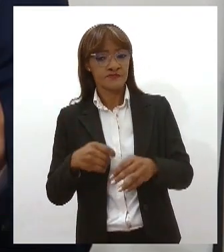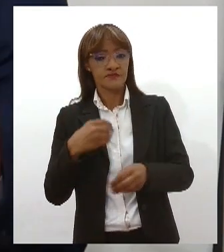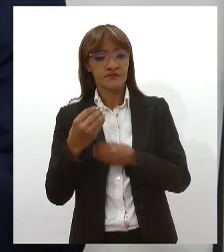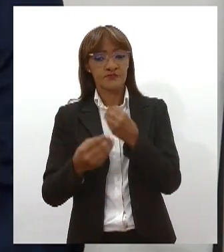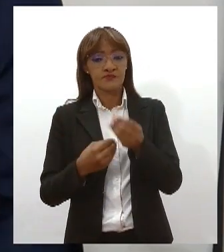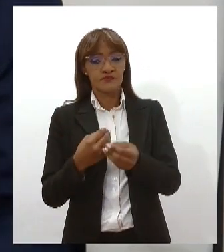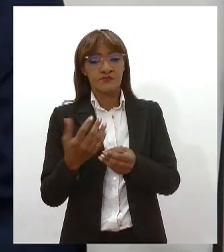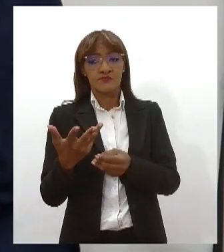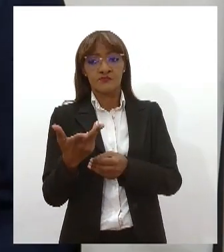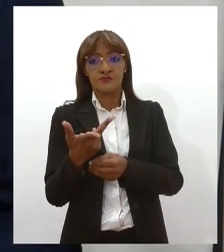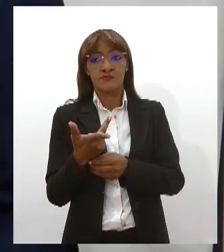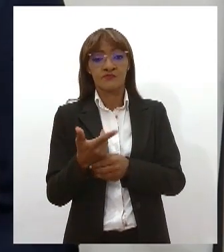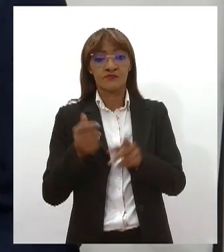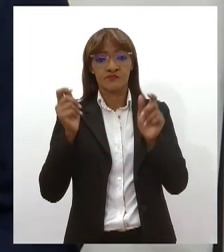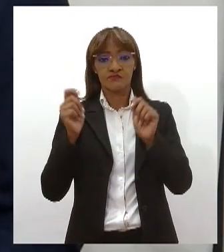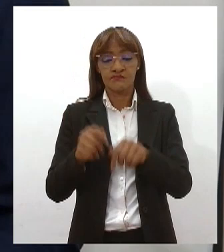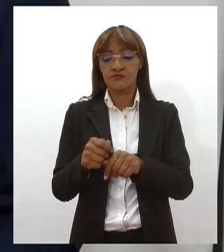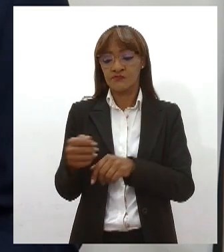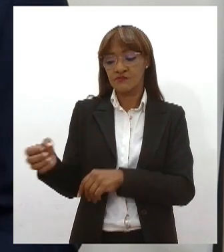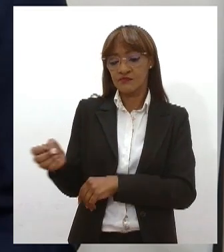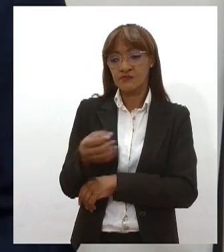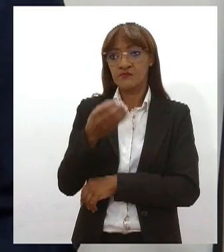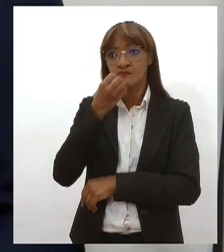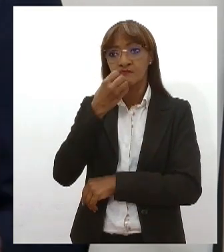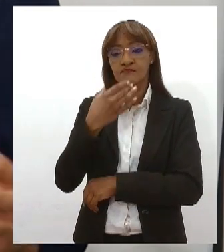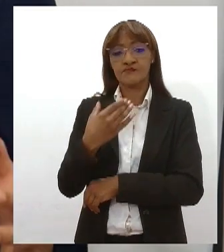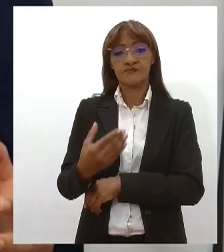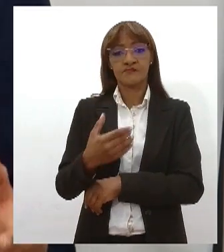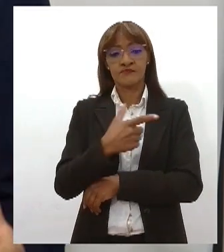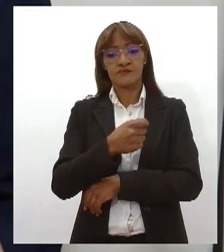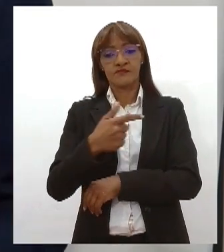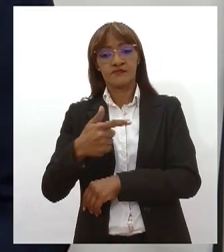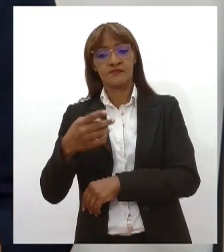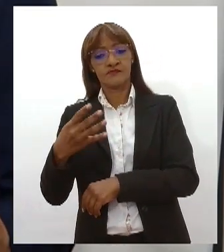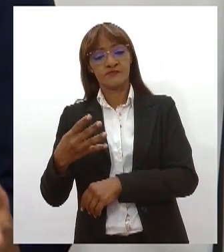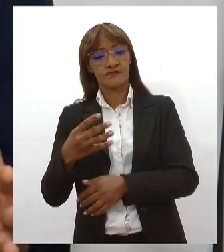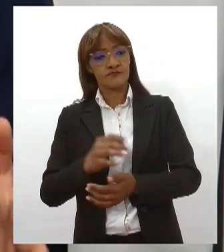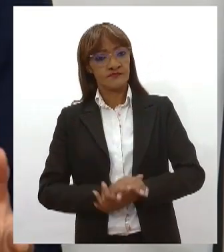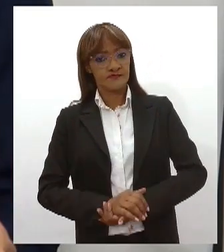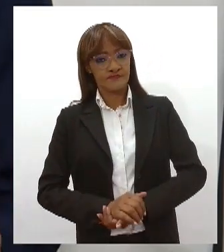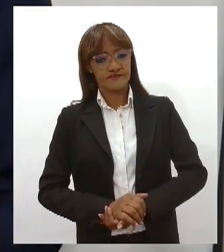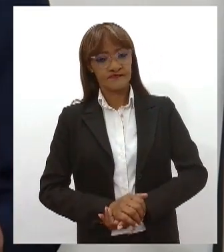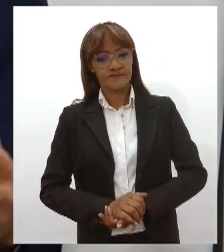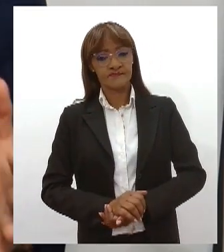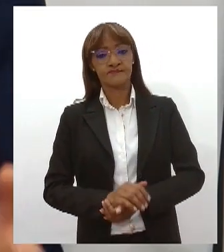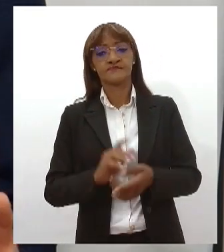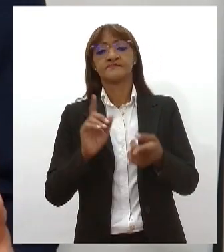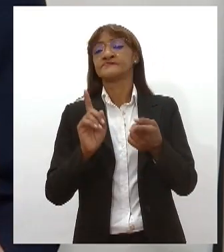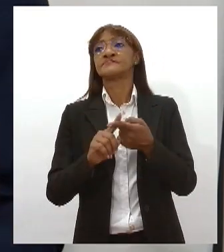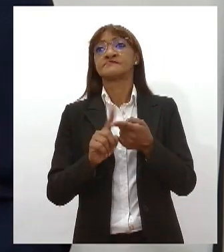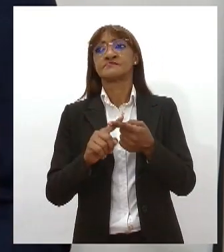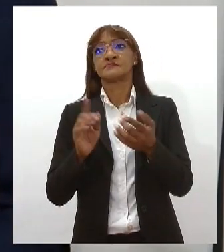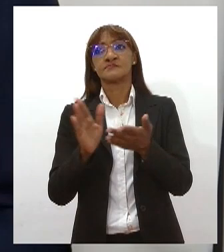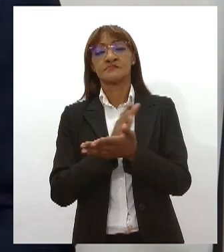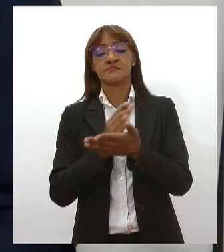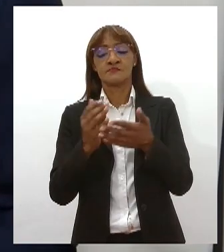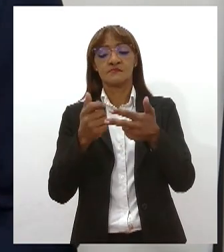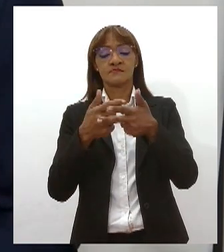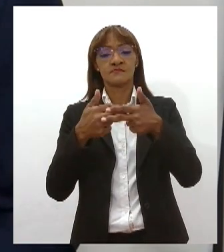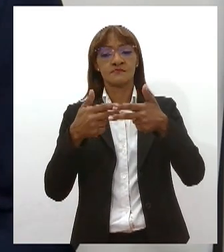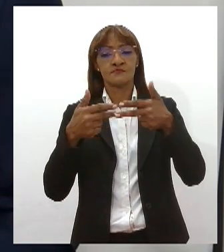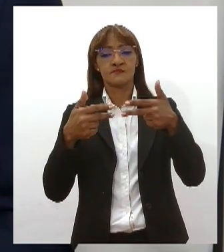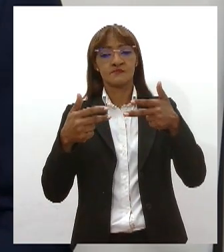construir boas políticas públicas no ano de 2024. Nós temos, então, algumas coisas, alguns assuntos a